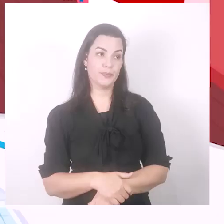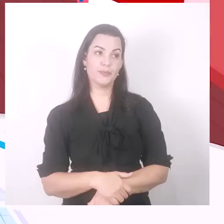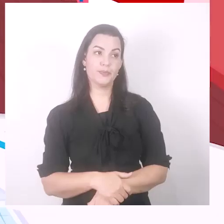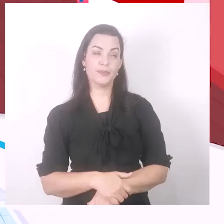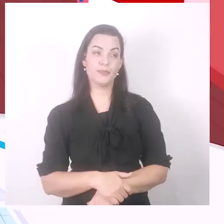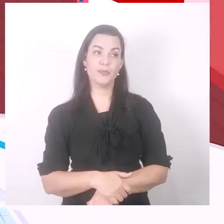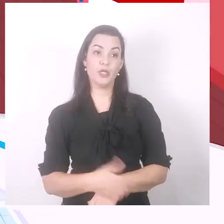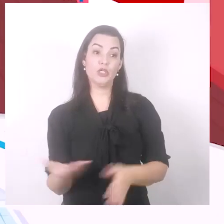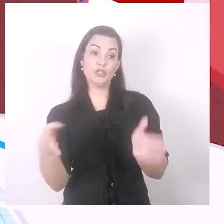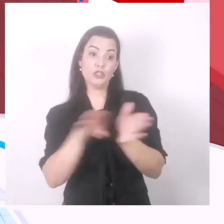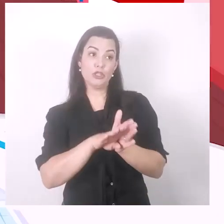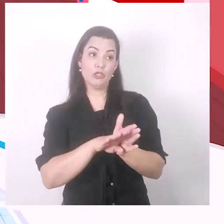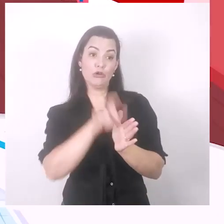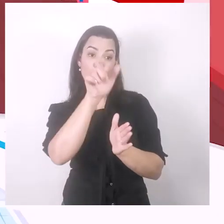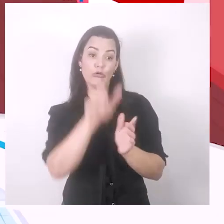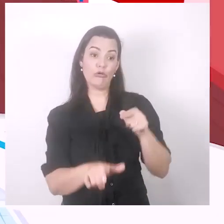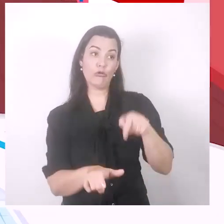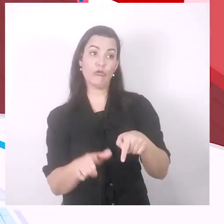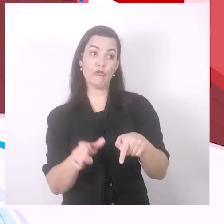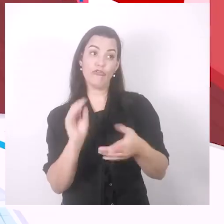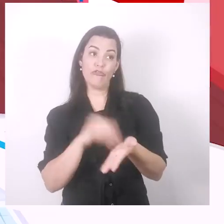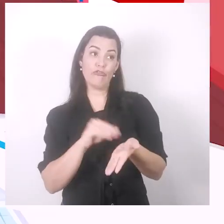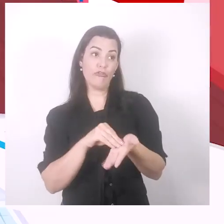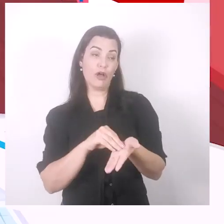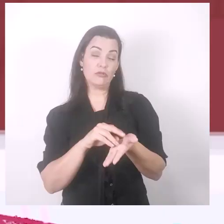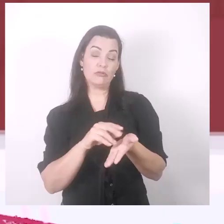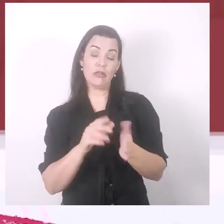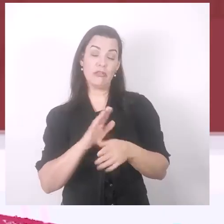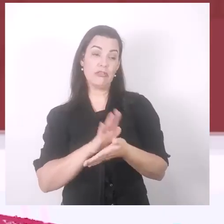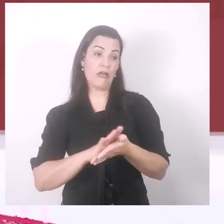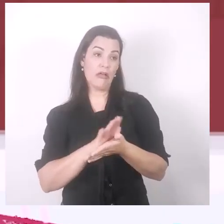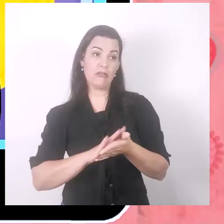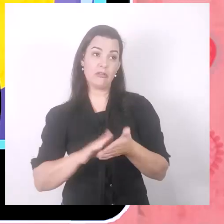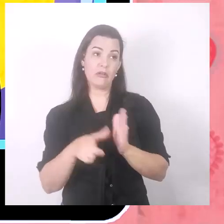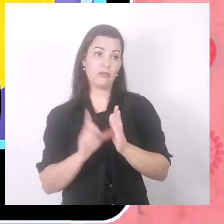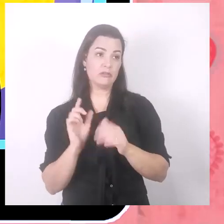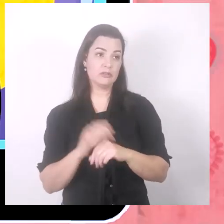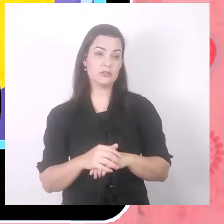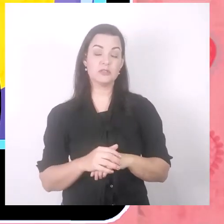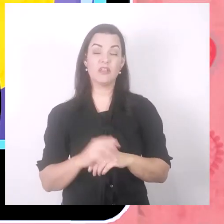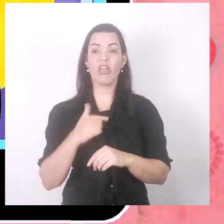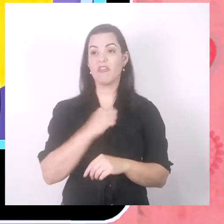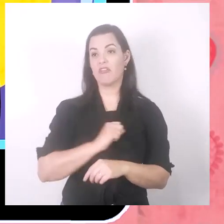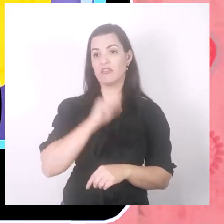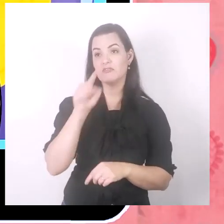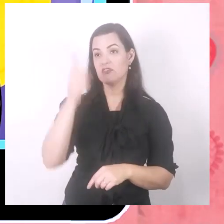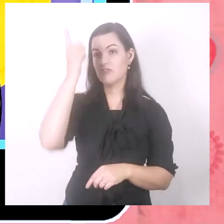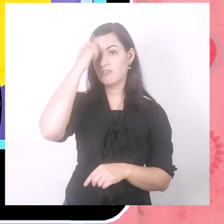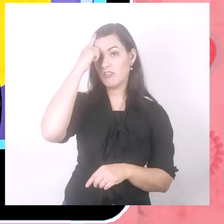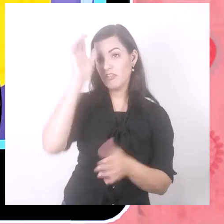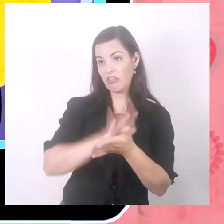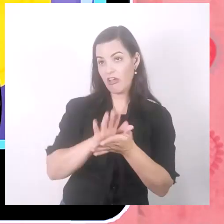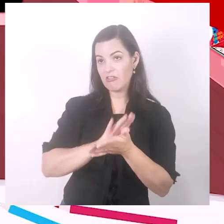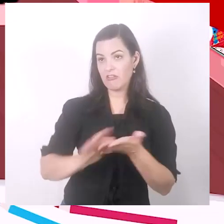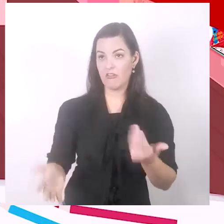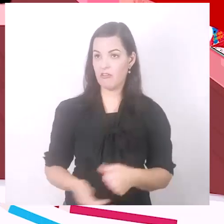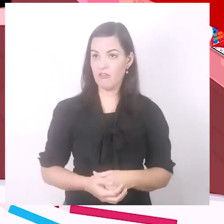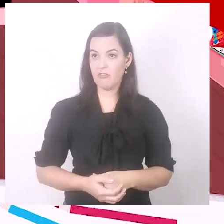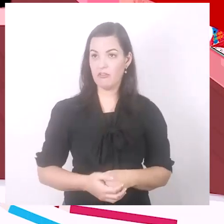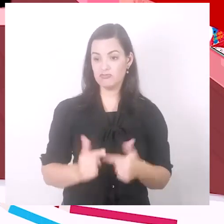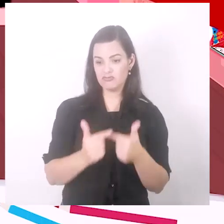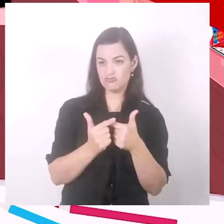faltava. Eu não estava com saudades de você, Silvete. Enjoada. Charlotte, acho que ela acabou de entrar.